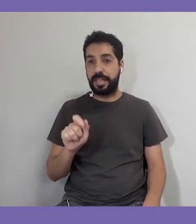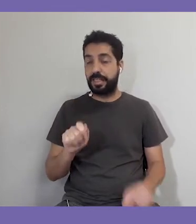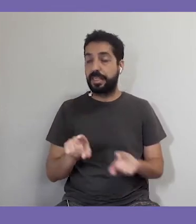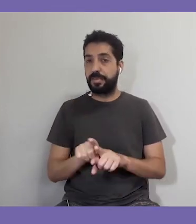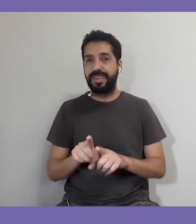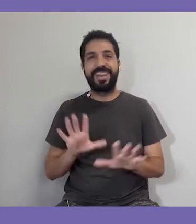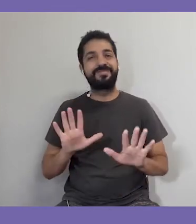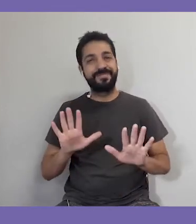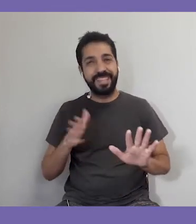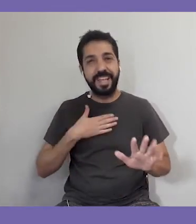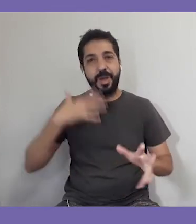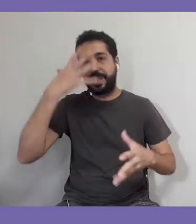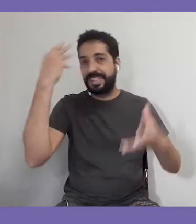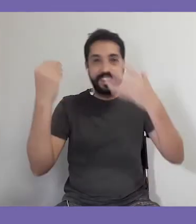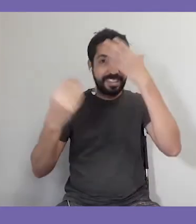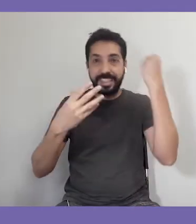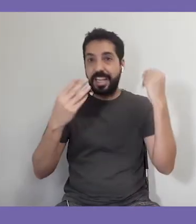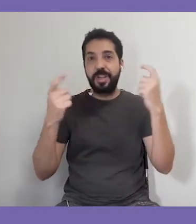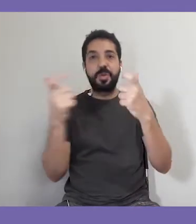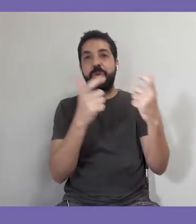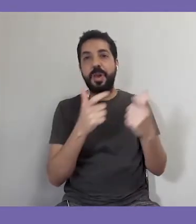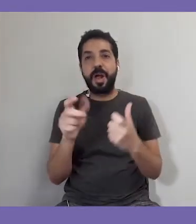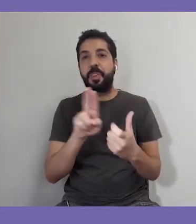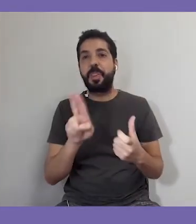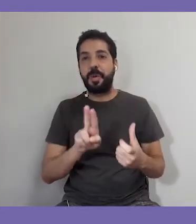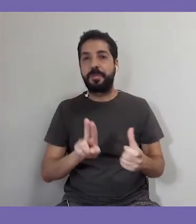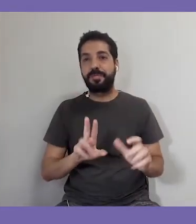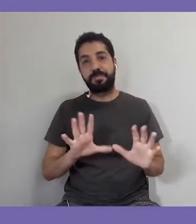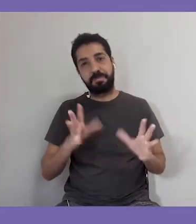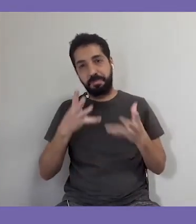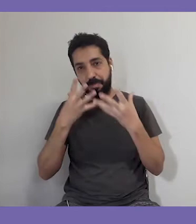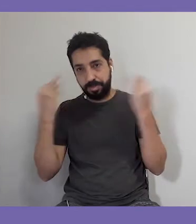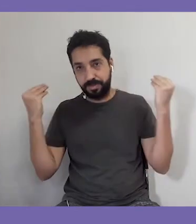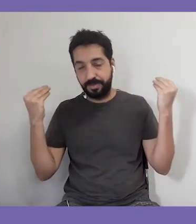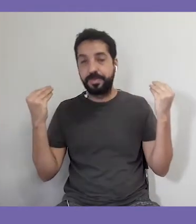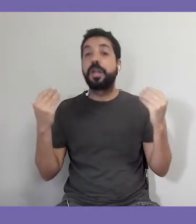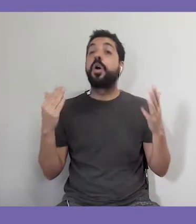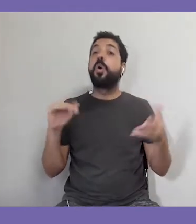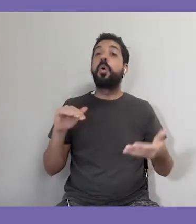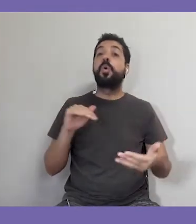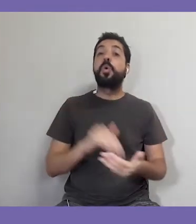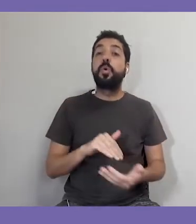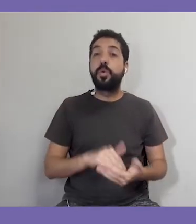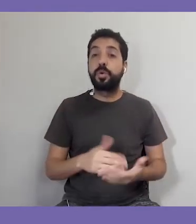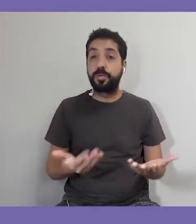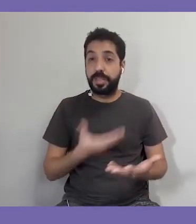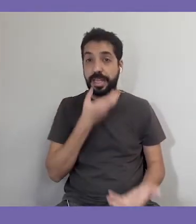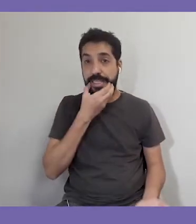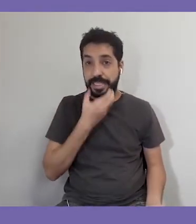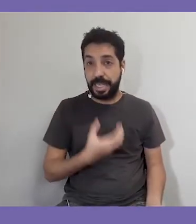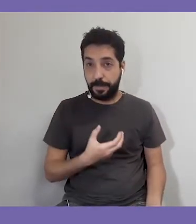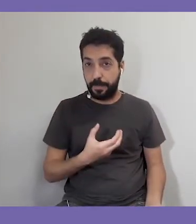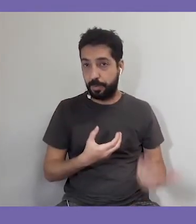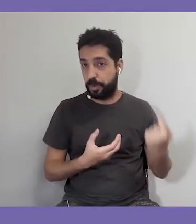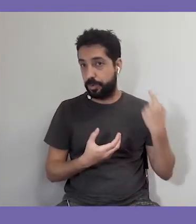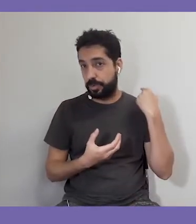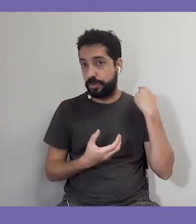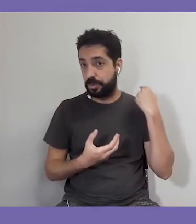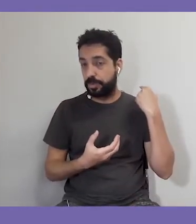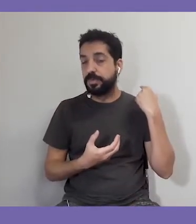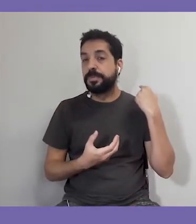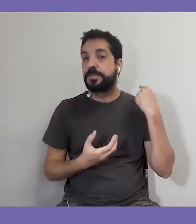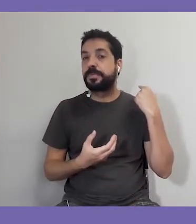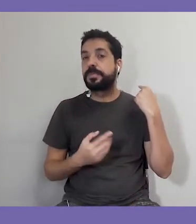sou esquecida, viu? Eu esqueço o nome das mostras. E, por último, agora em dezembro,